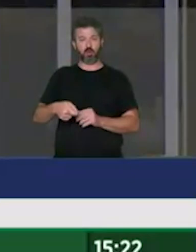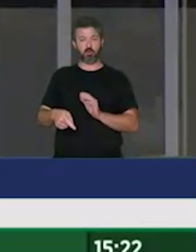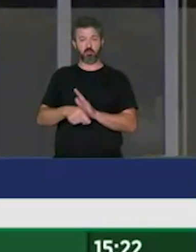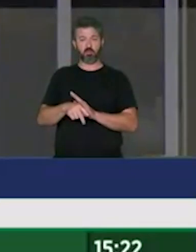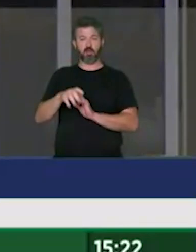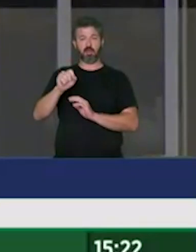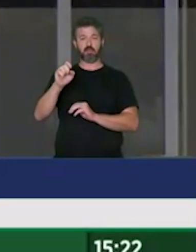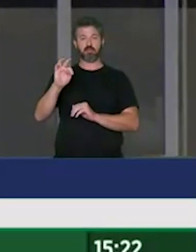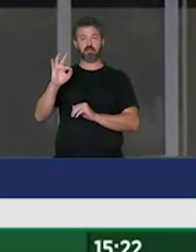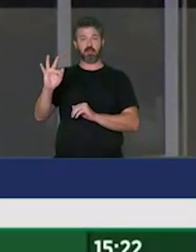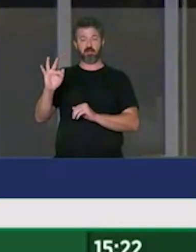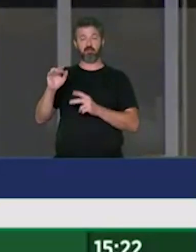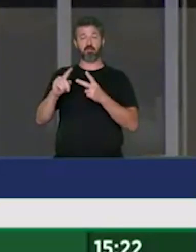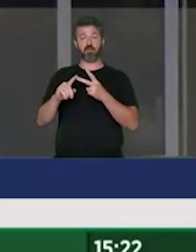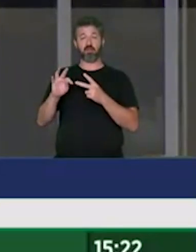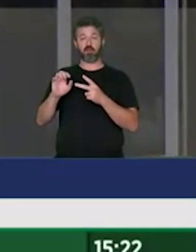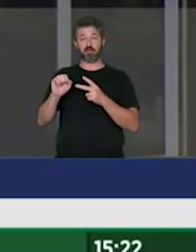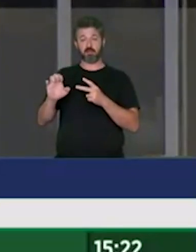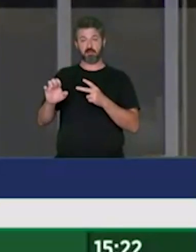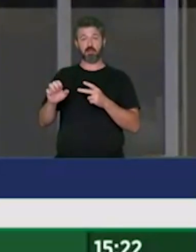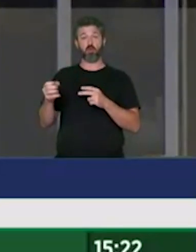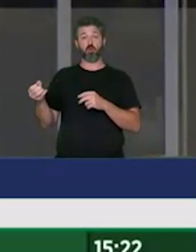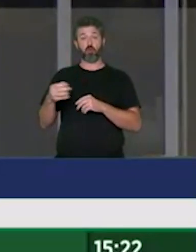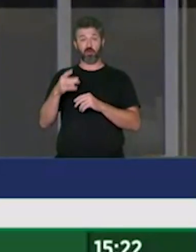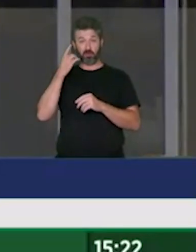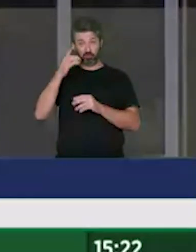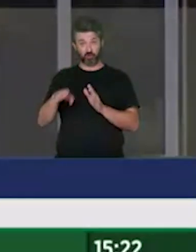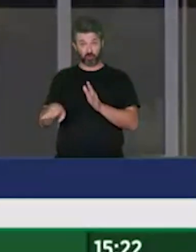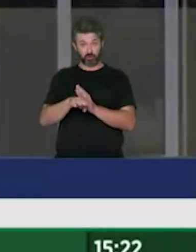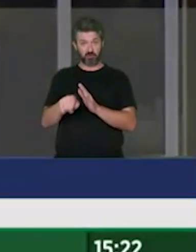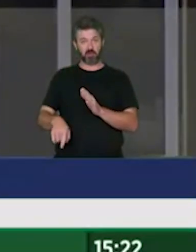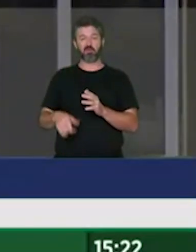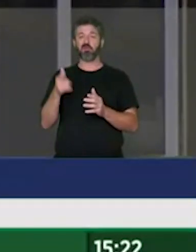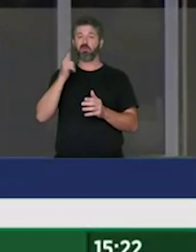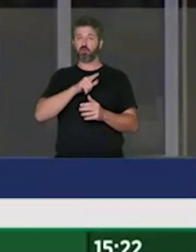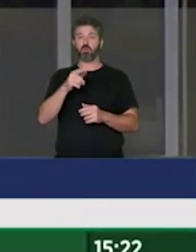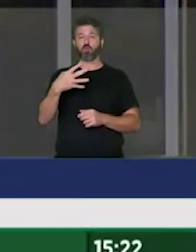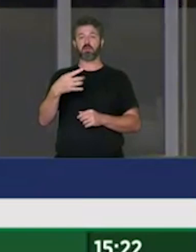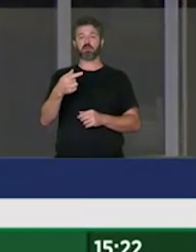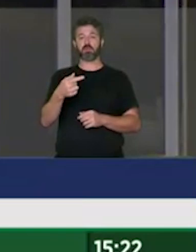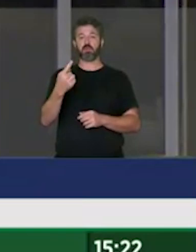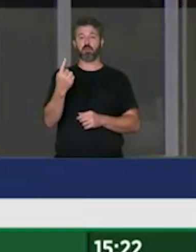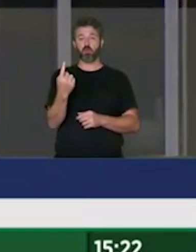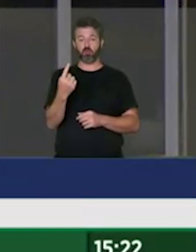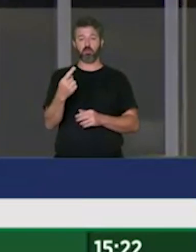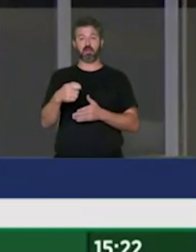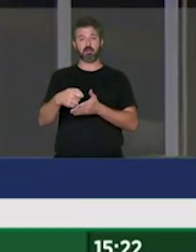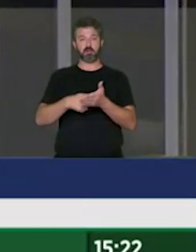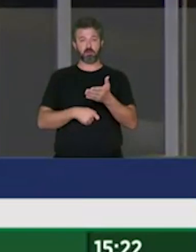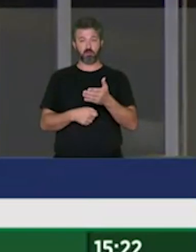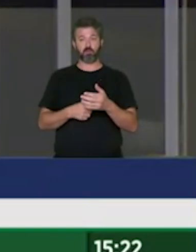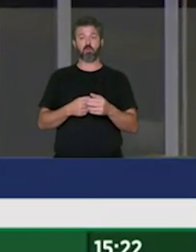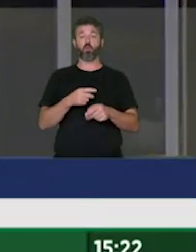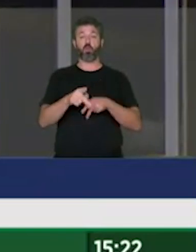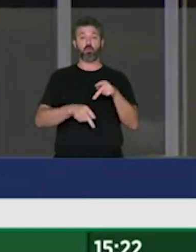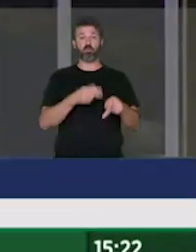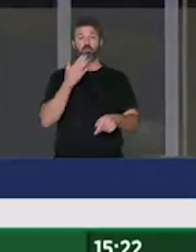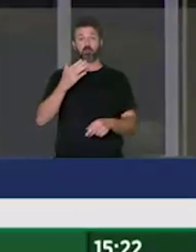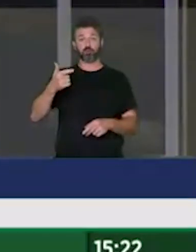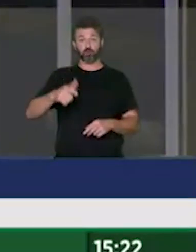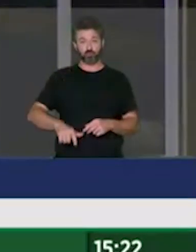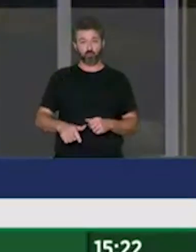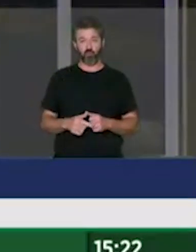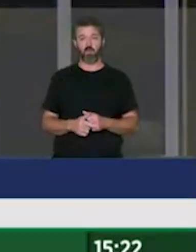e tantos outros que chegaram aqui para que a gente possa concluir logo com as 171 assinaturas. É um pedido do povo, mais uma vez, para